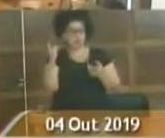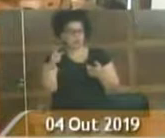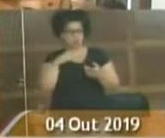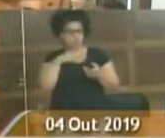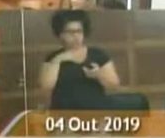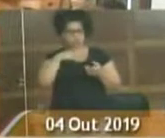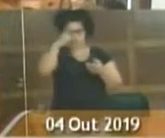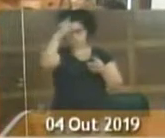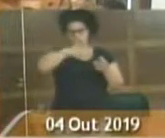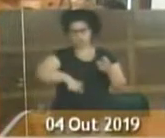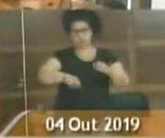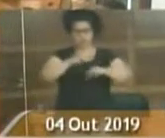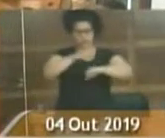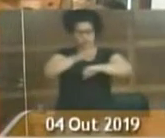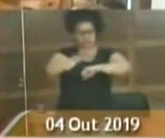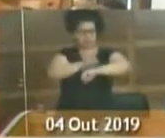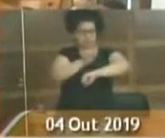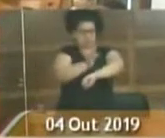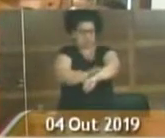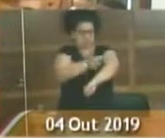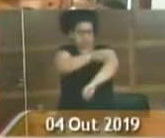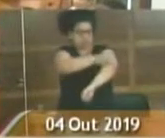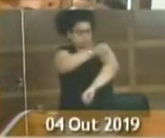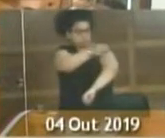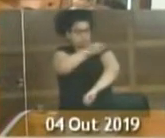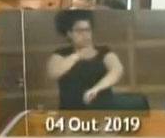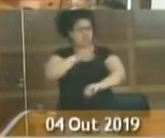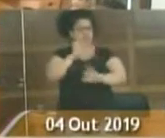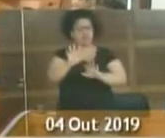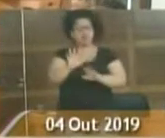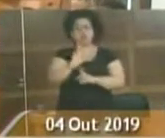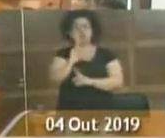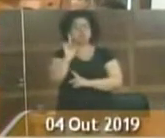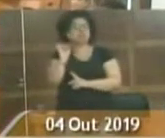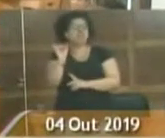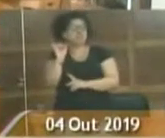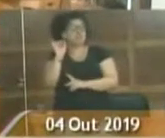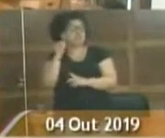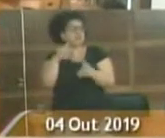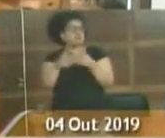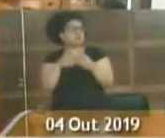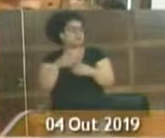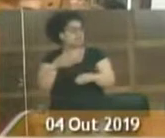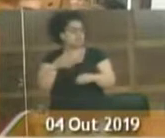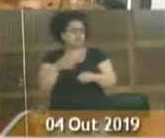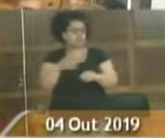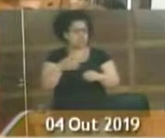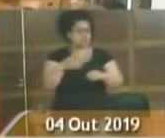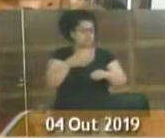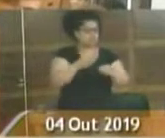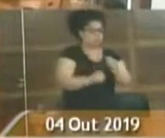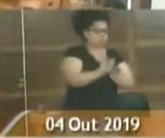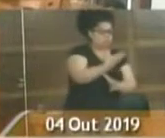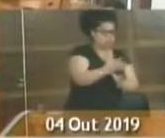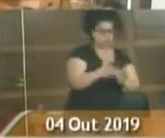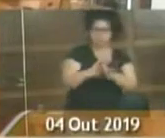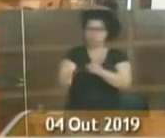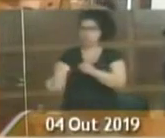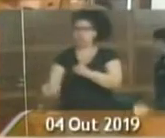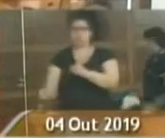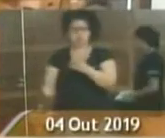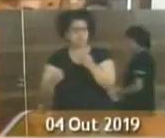todo ferido. Só que, num certo dia, ele apareceu. Ele aparecia e sumia.